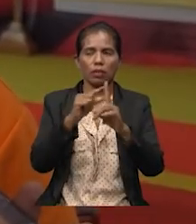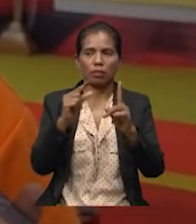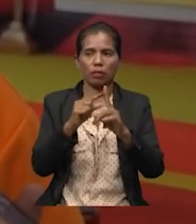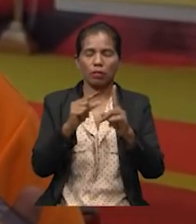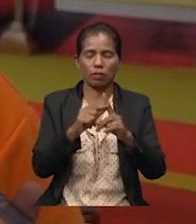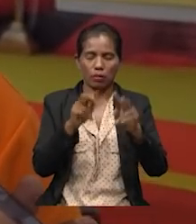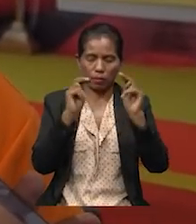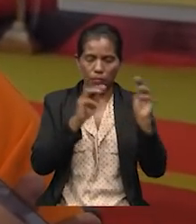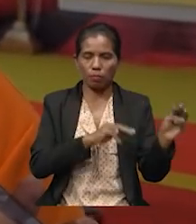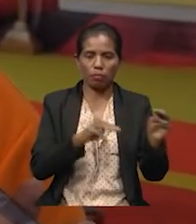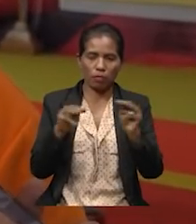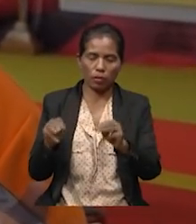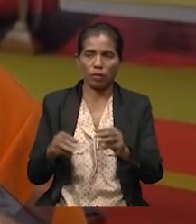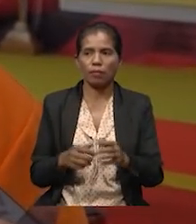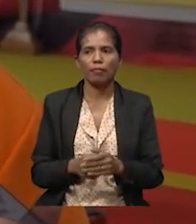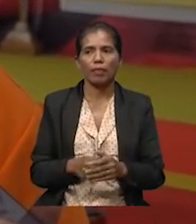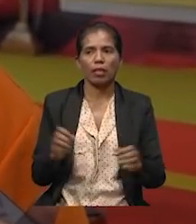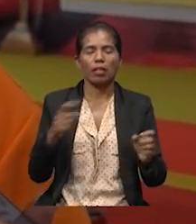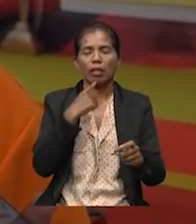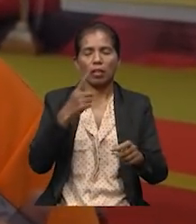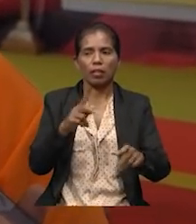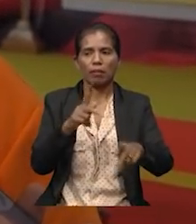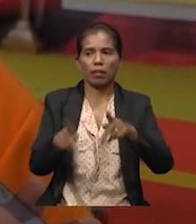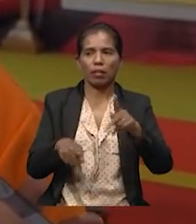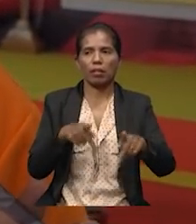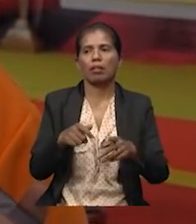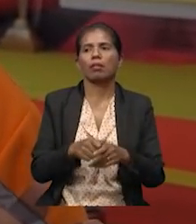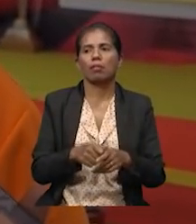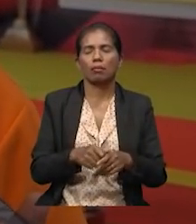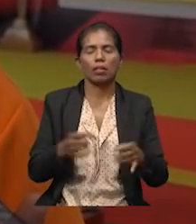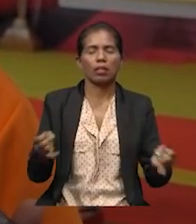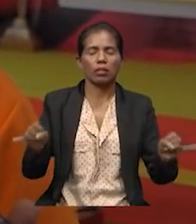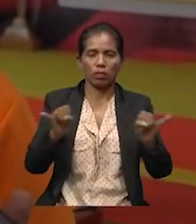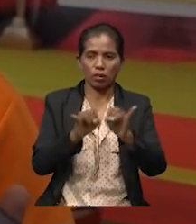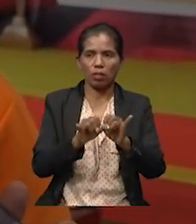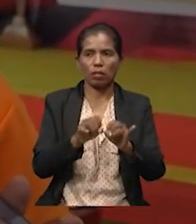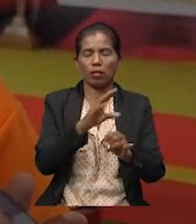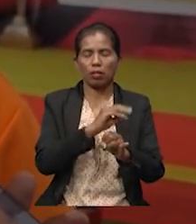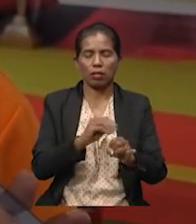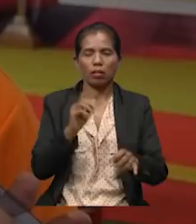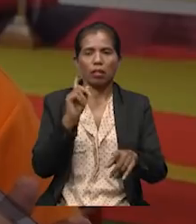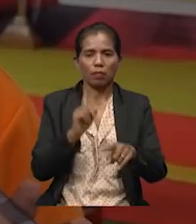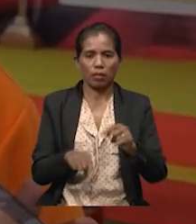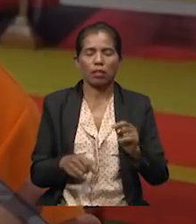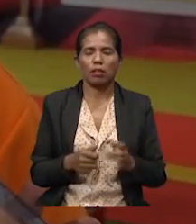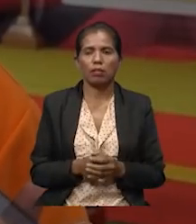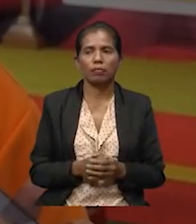muda. La prefer ba maruma la prefer ba institut san ruma e fara mais